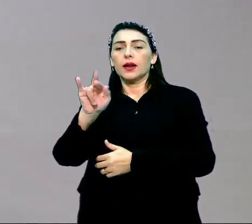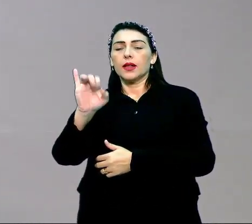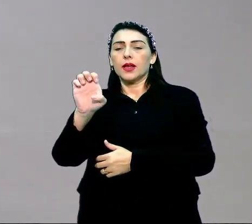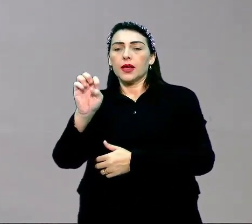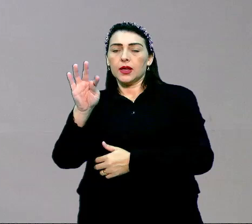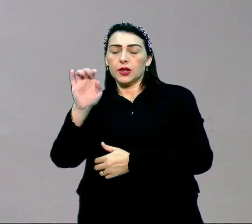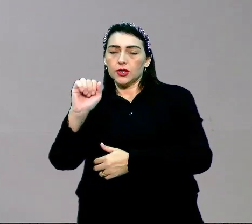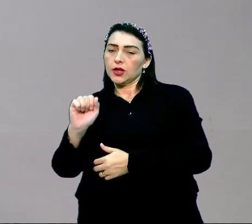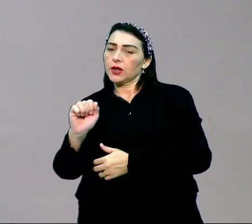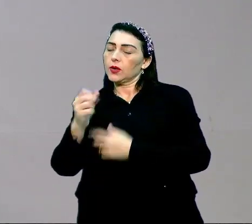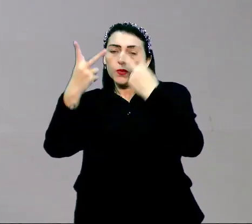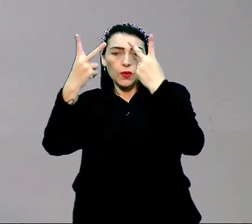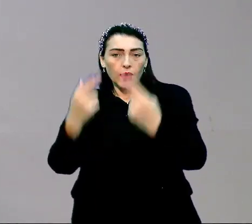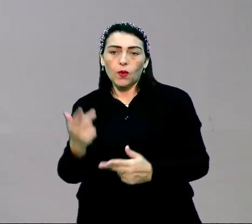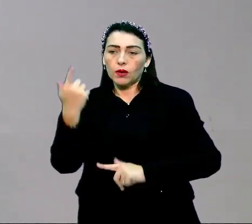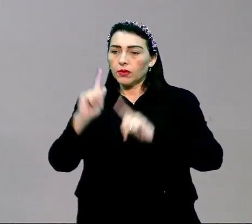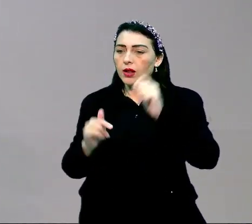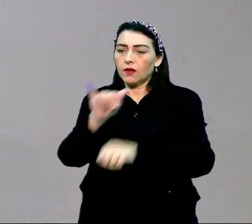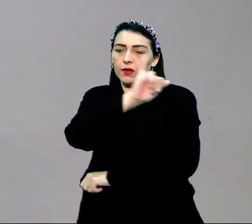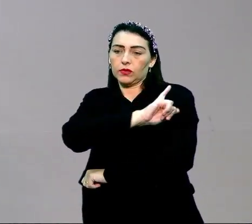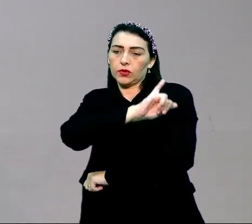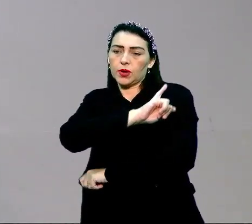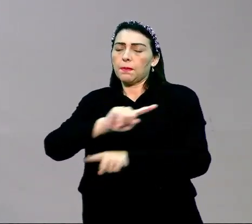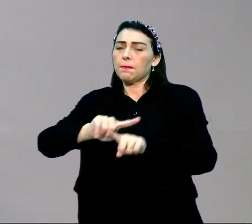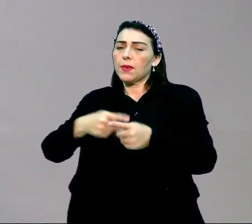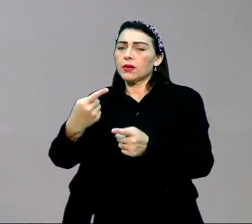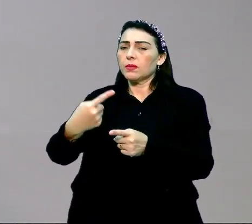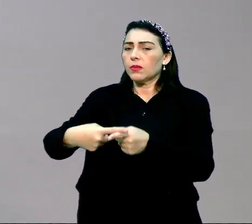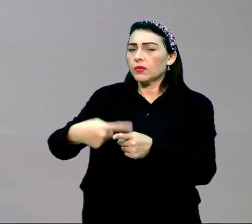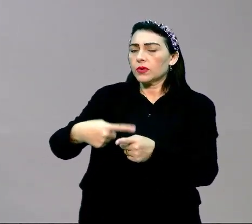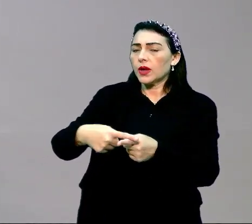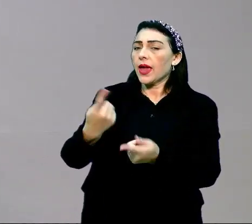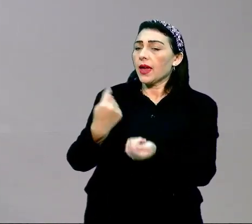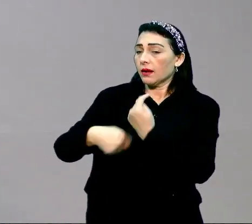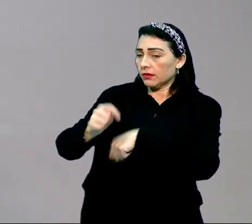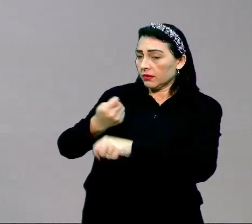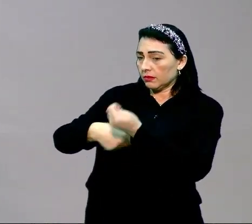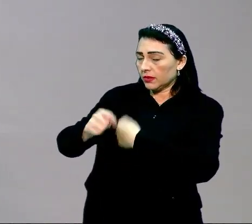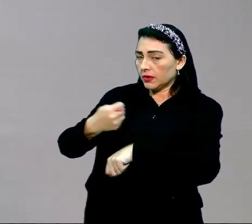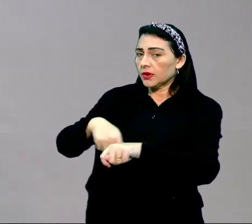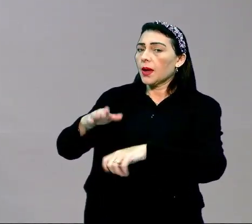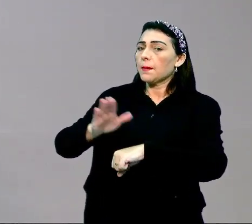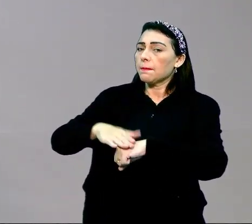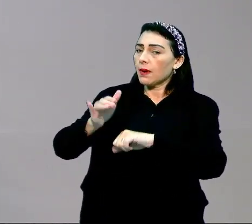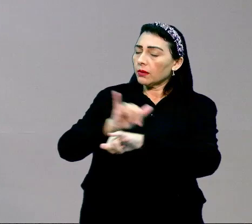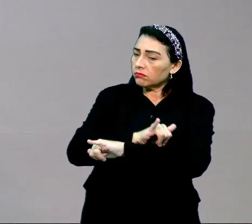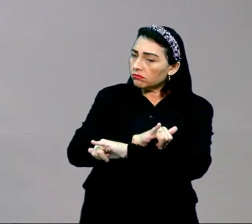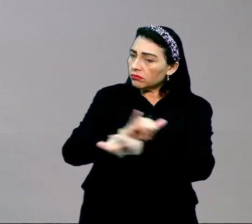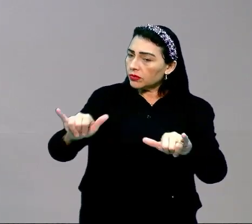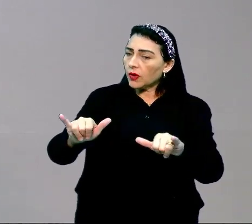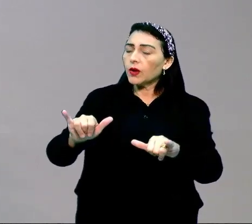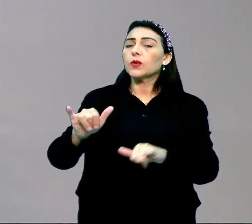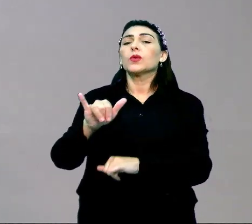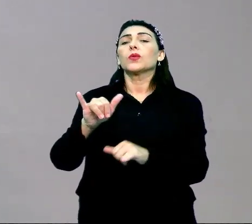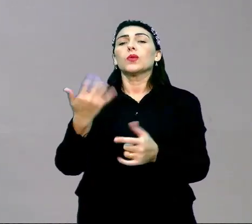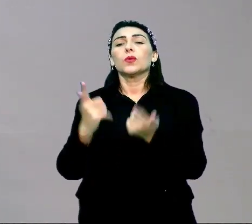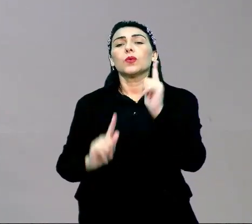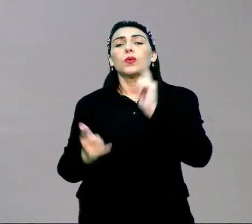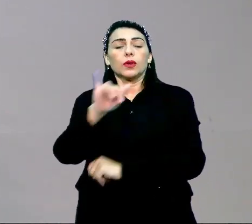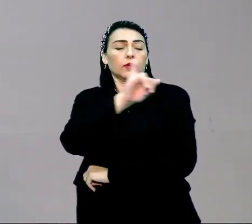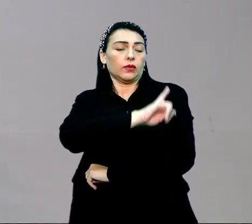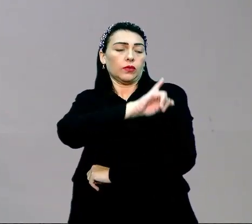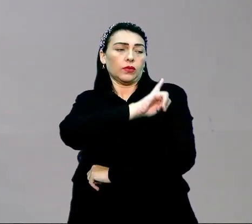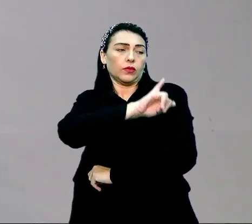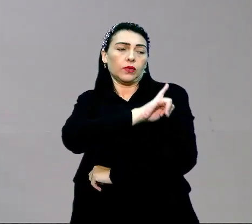que o Carnaval do Rio de Janeiro. Mas por quê? Porque economicamente é mais rentável o do